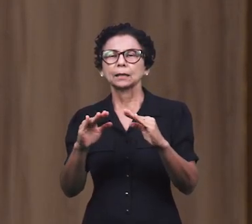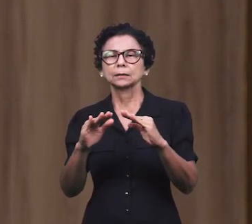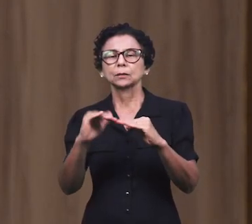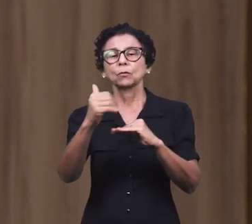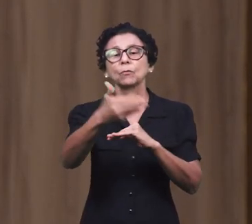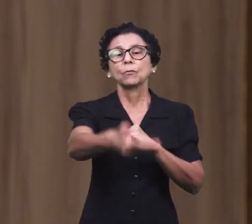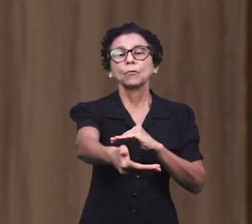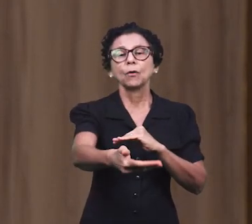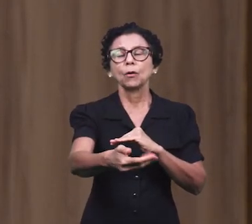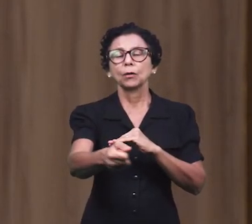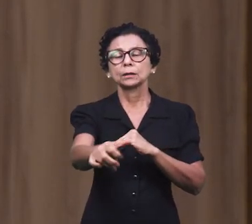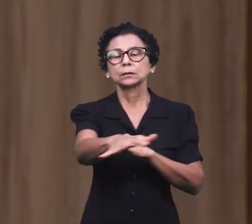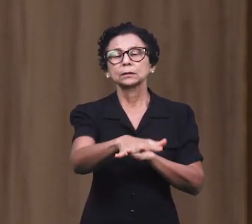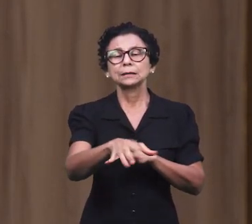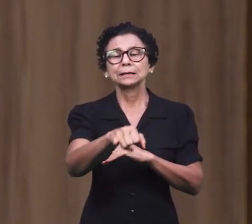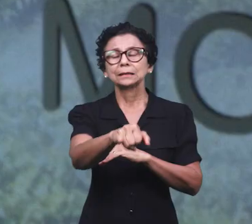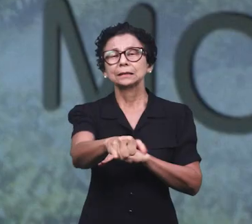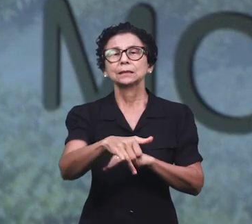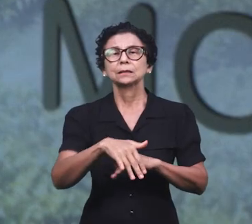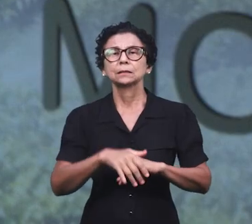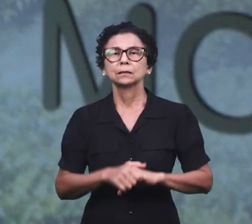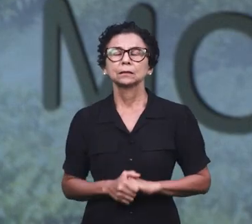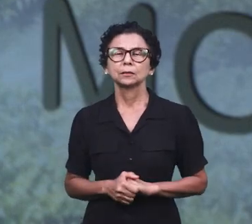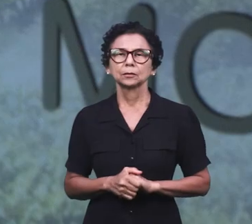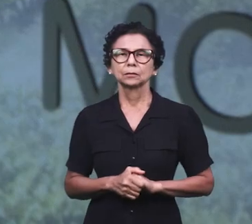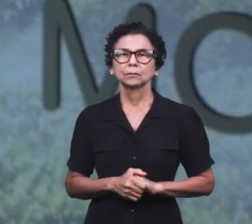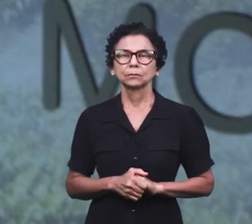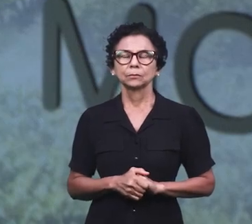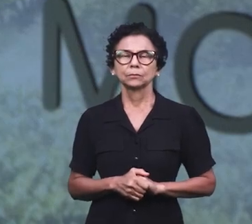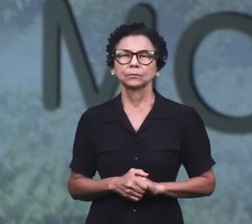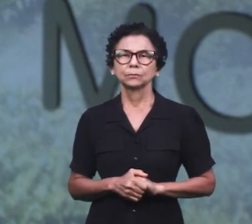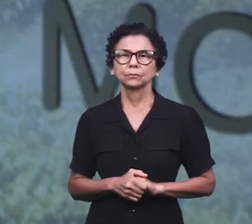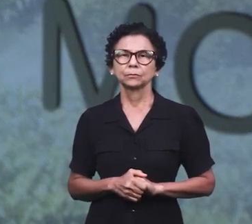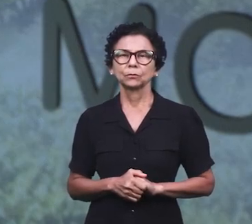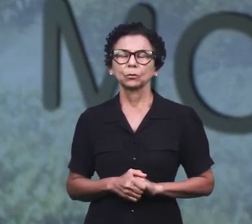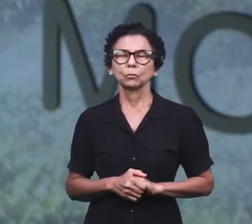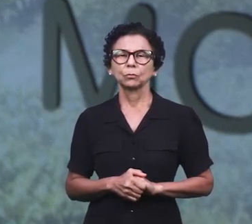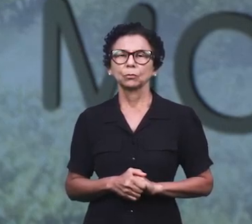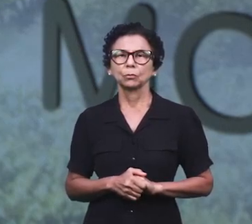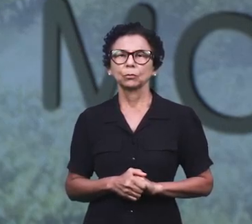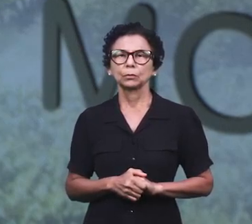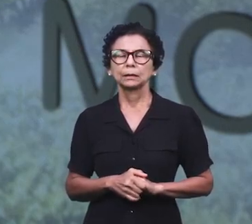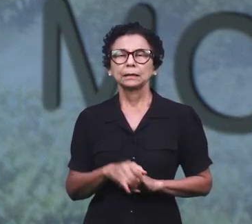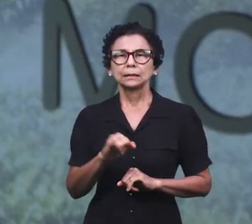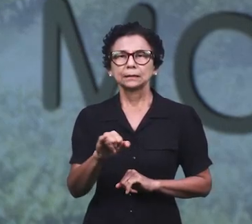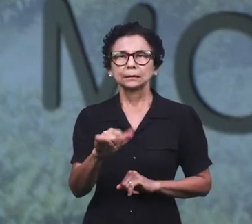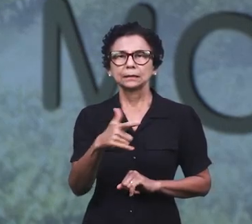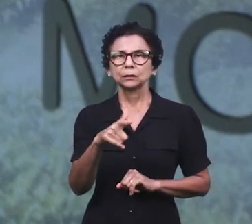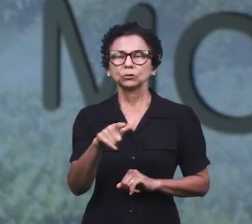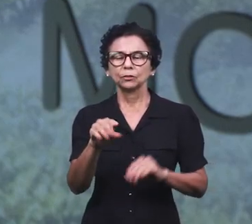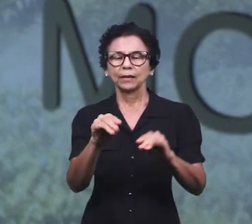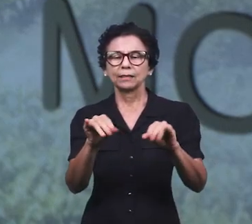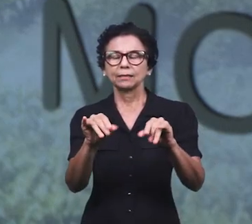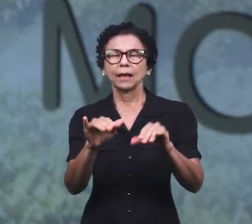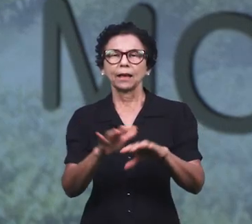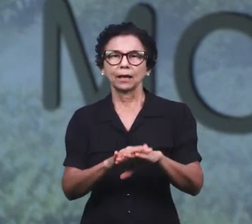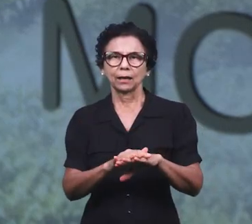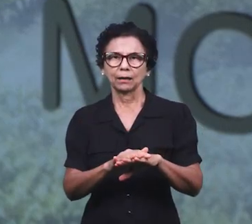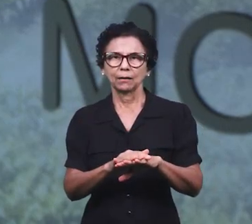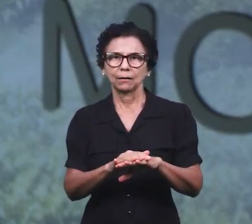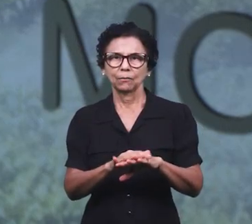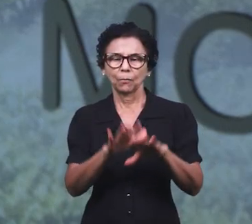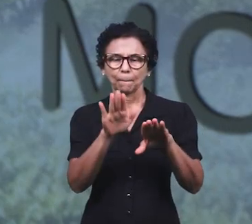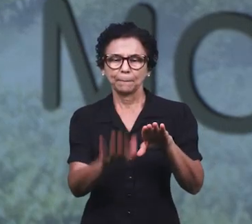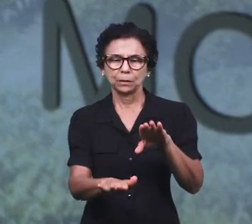esse quintal for cimentado? Como nós falamos, um vaso, se você tiver ali uma boa